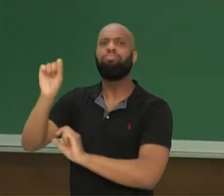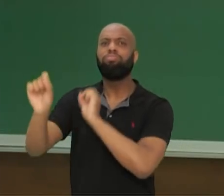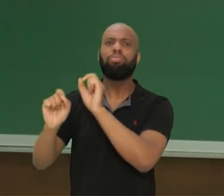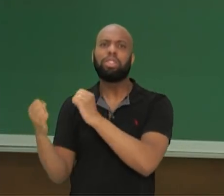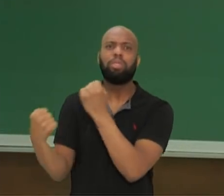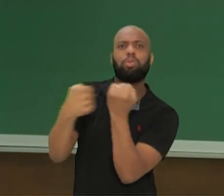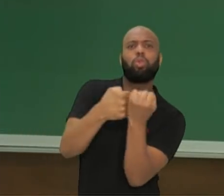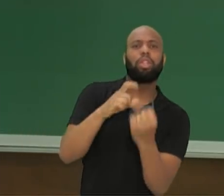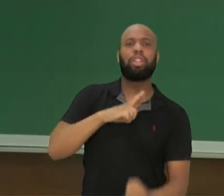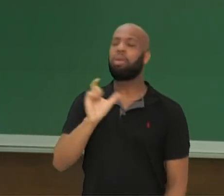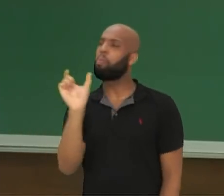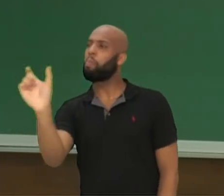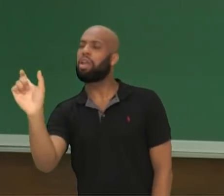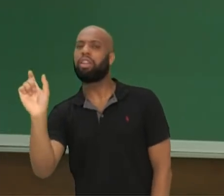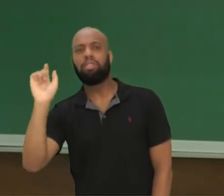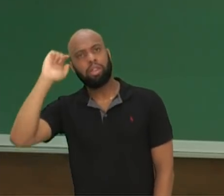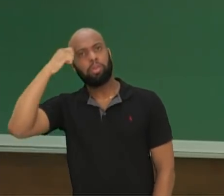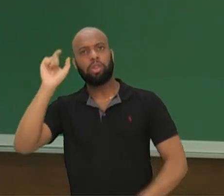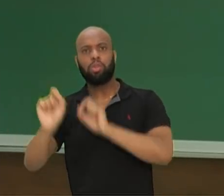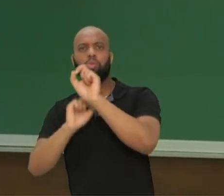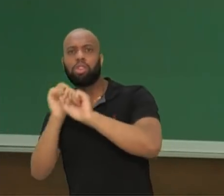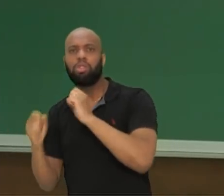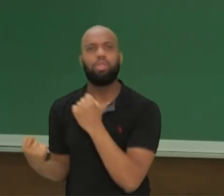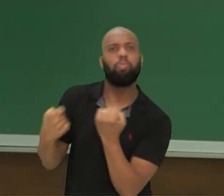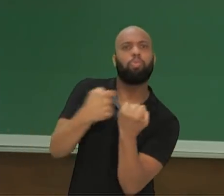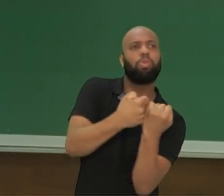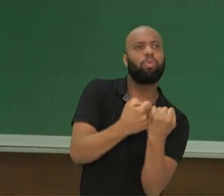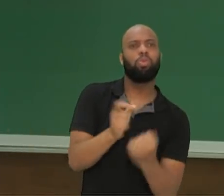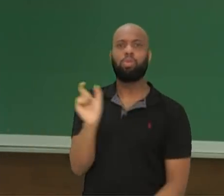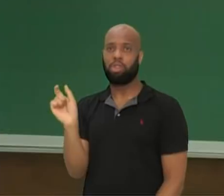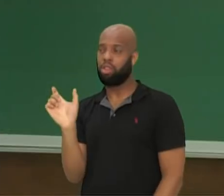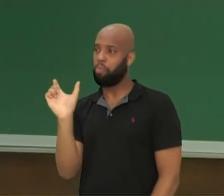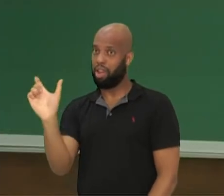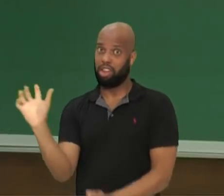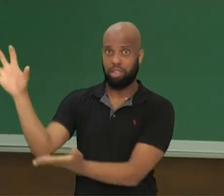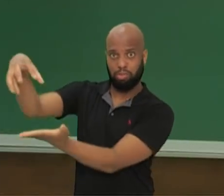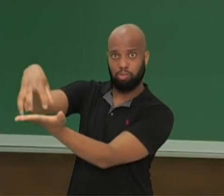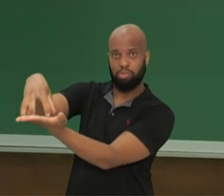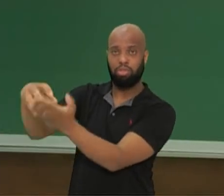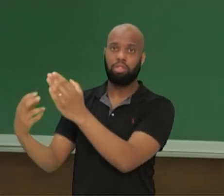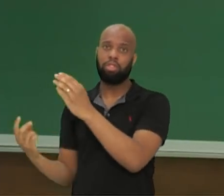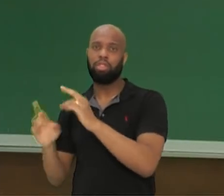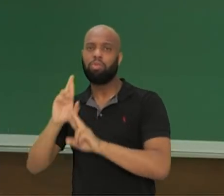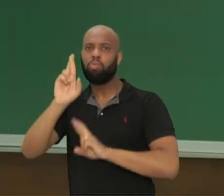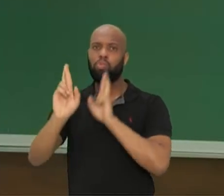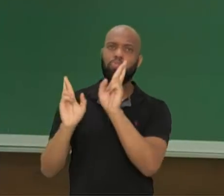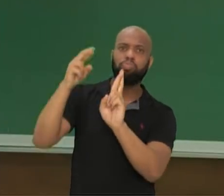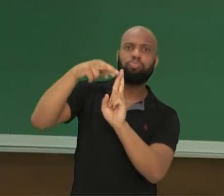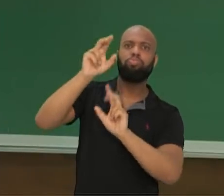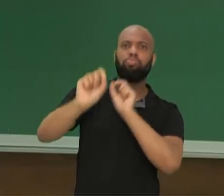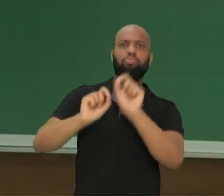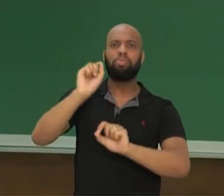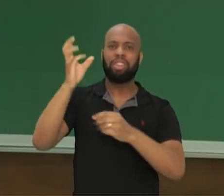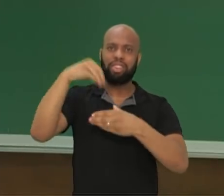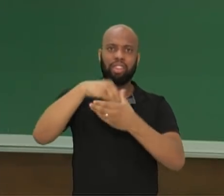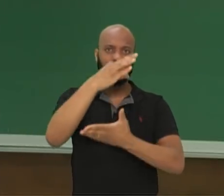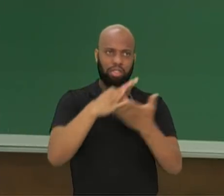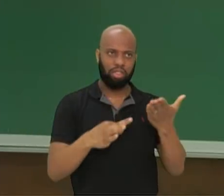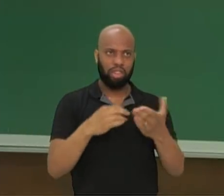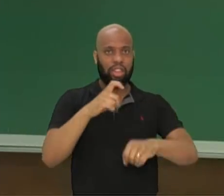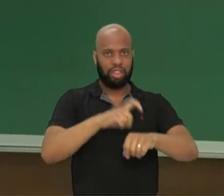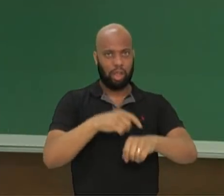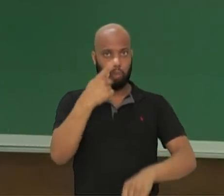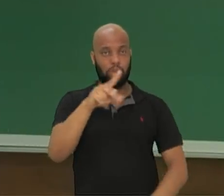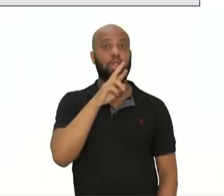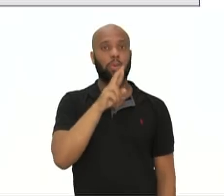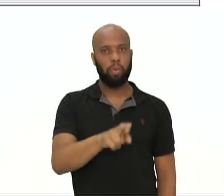está em negrito. A quem essa palavra órgão está correspondendo dentro do texto? Vamos